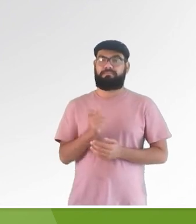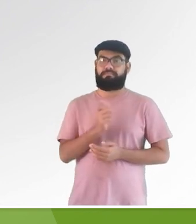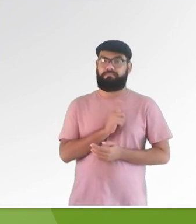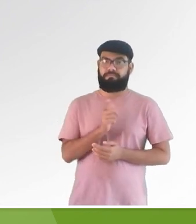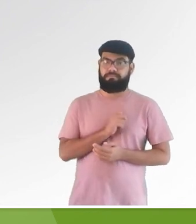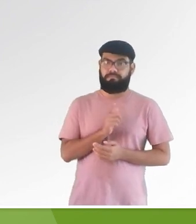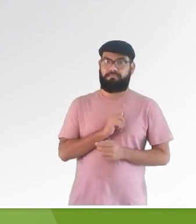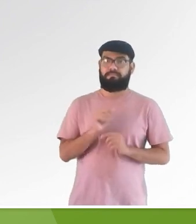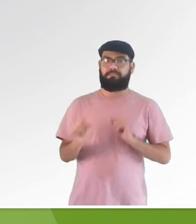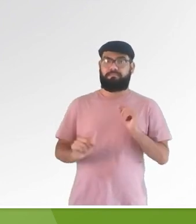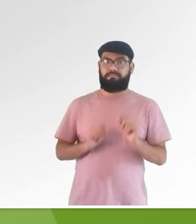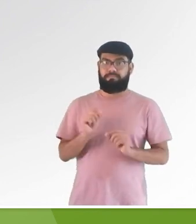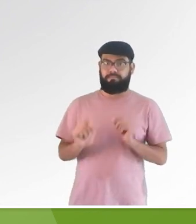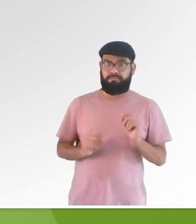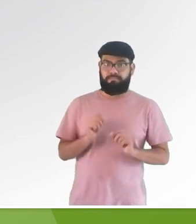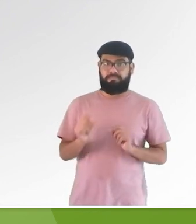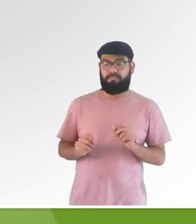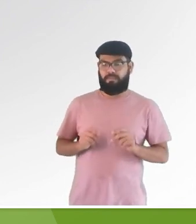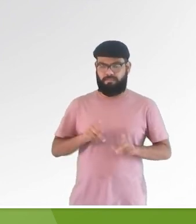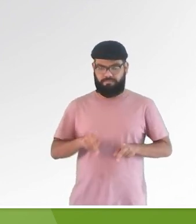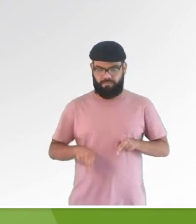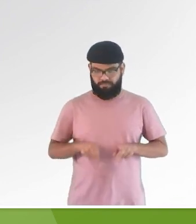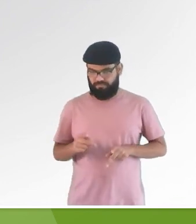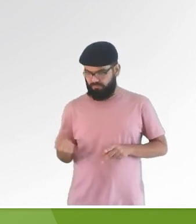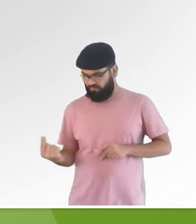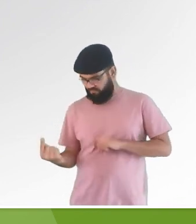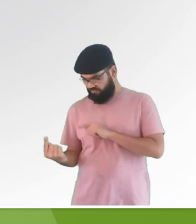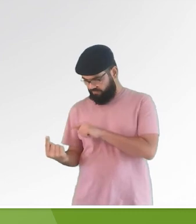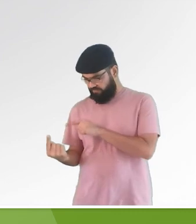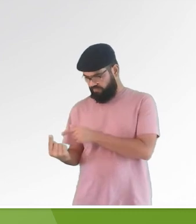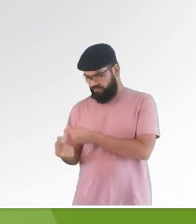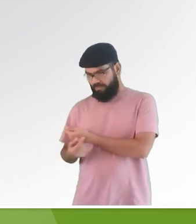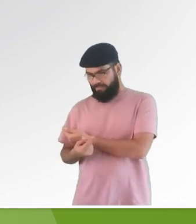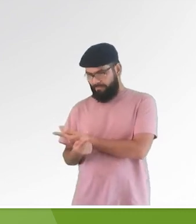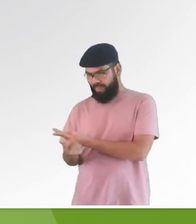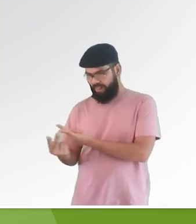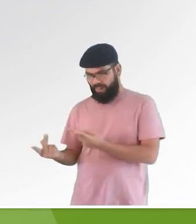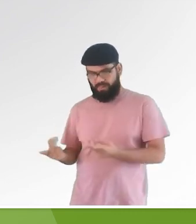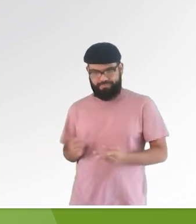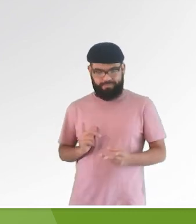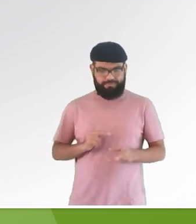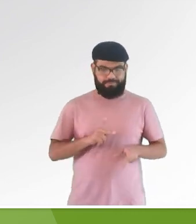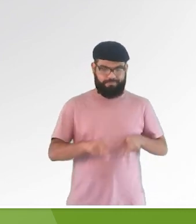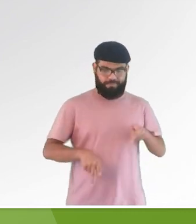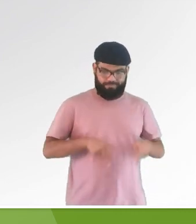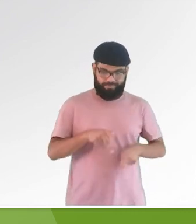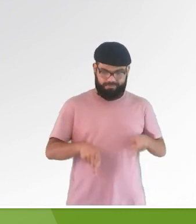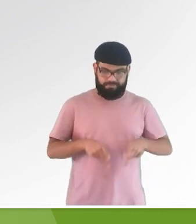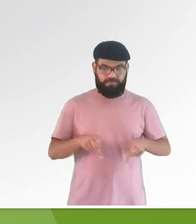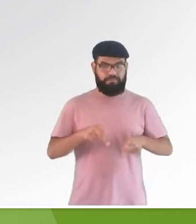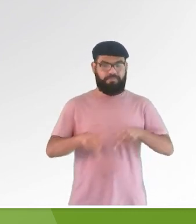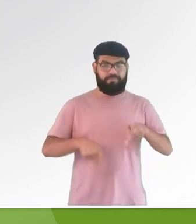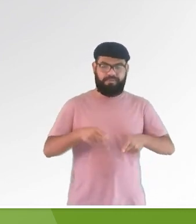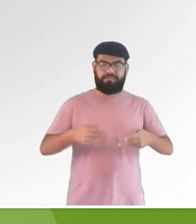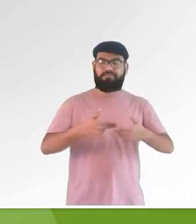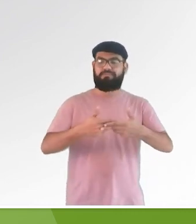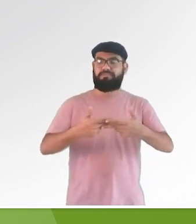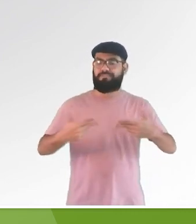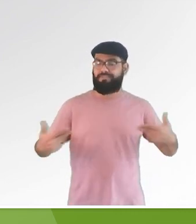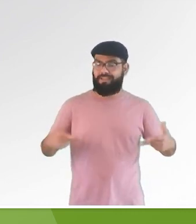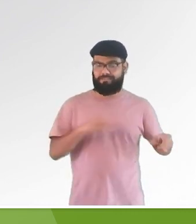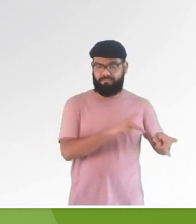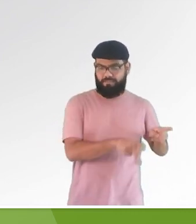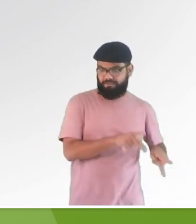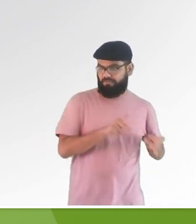de população, e o conjunto de populações diversas, nós vamos chamar aí, não é,